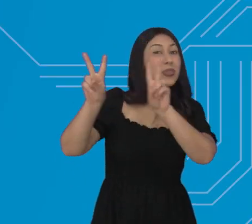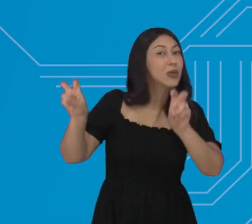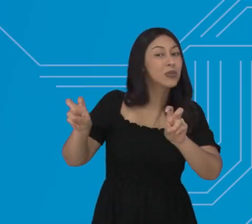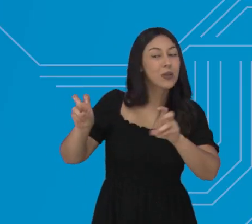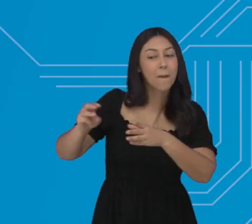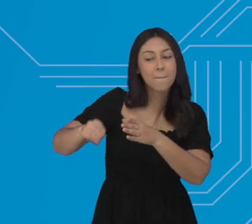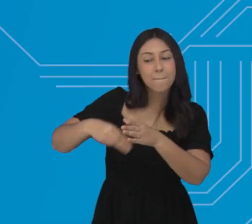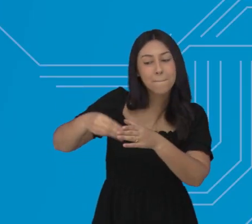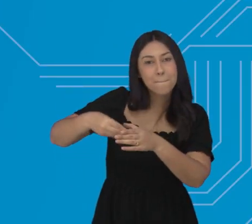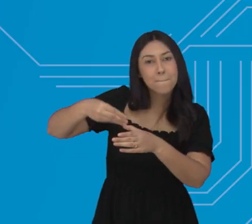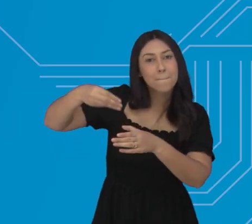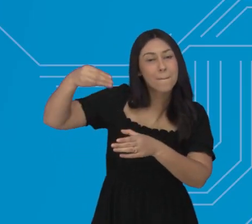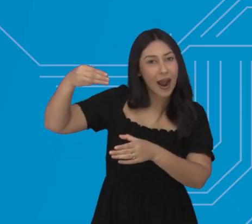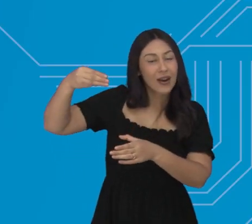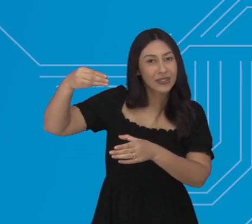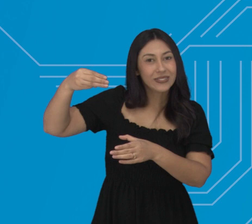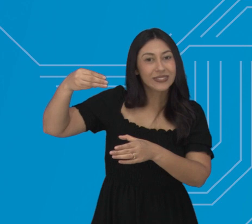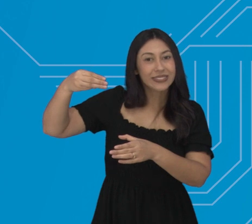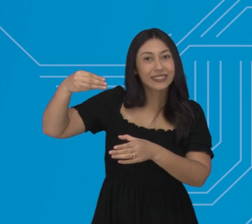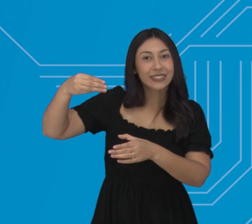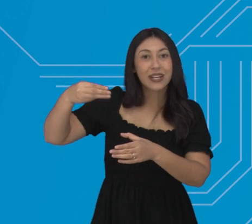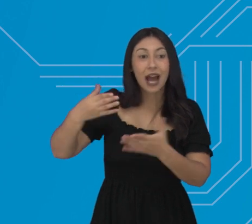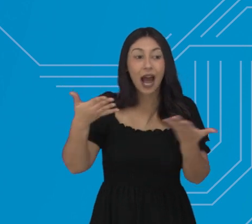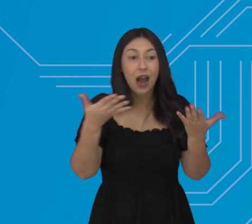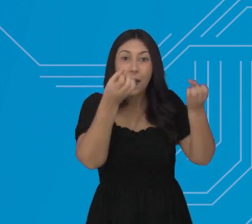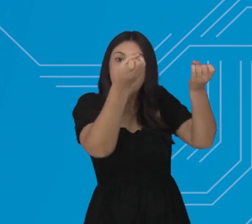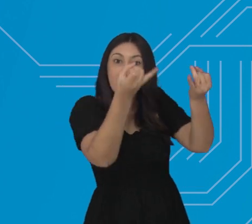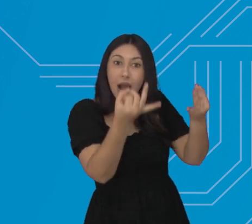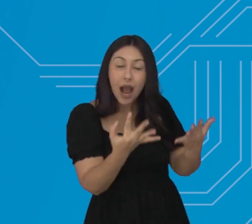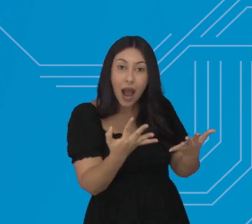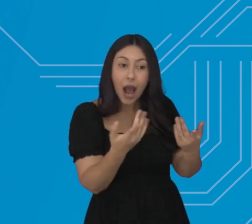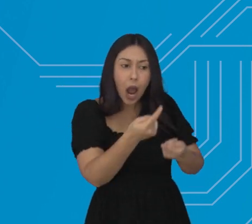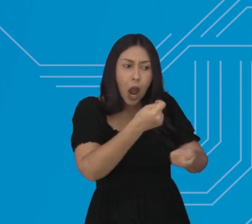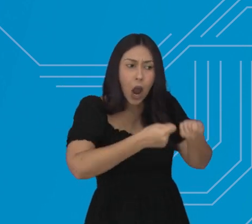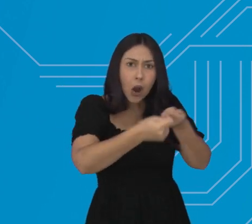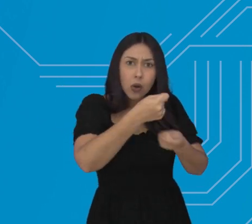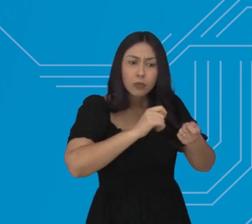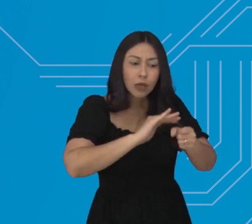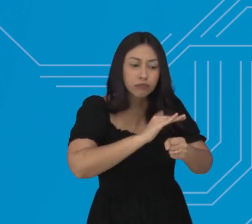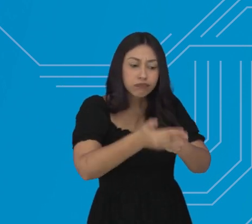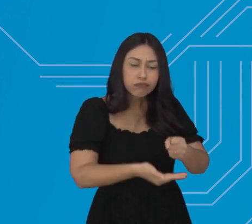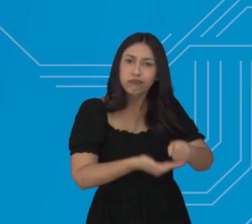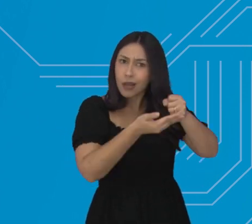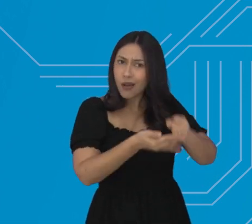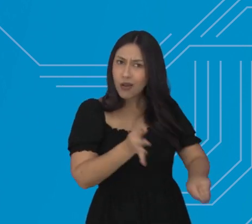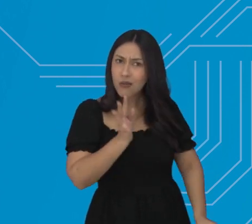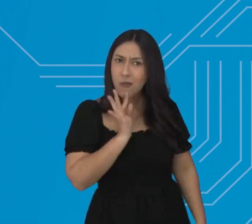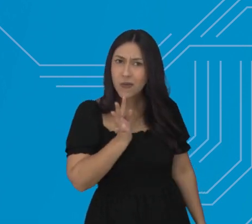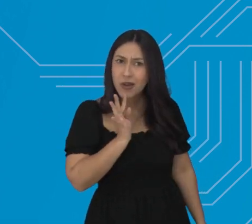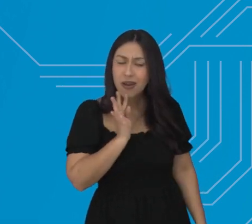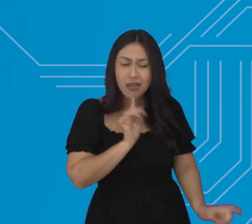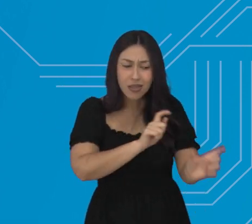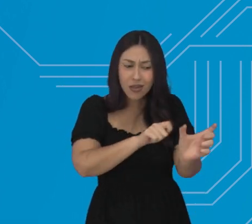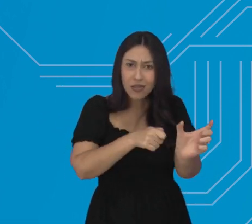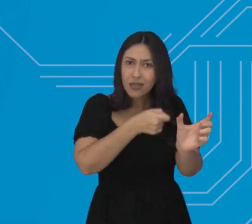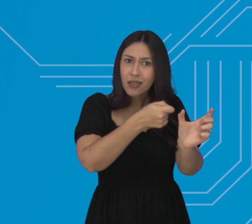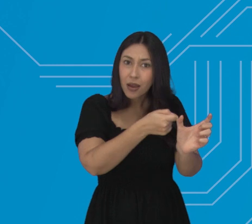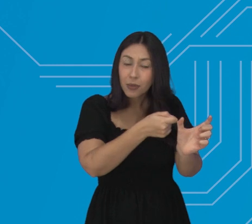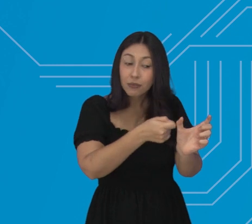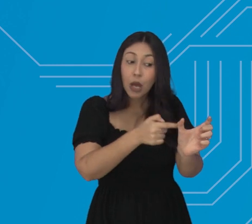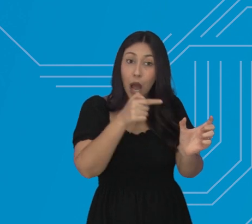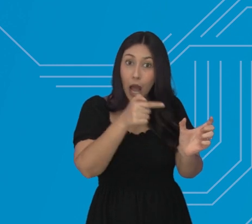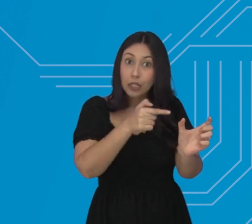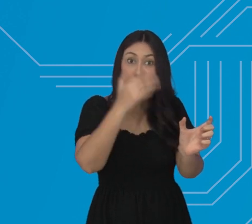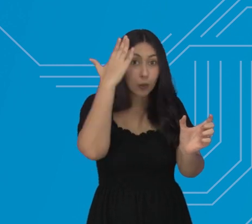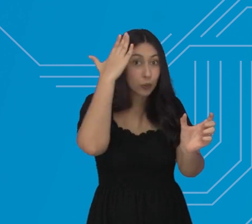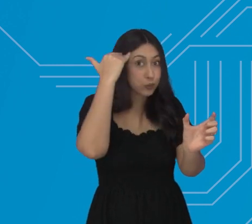da produção de mel a partir da cultura de abelhas nativas para falar sobre o termo economia sustentável. Já ouviu falar? Esse